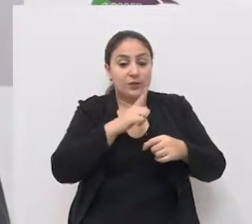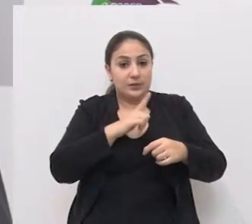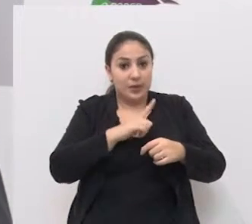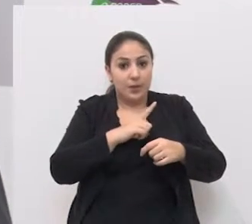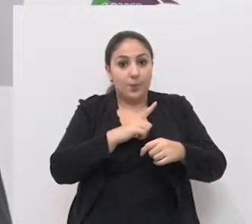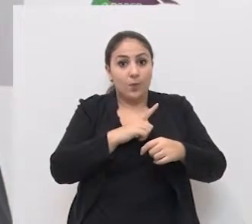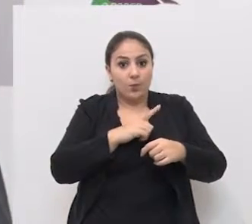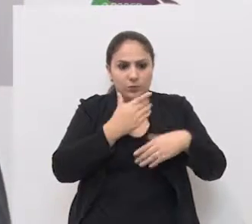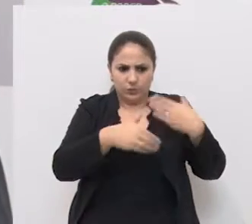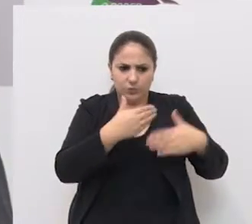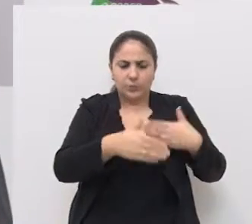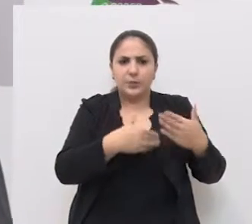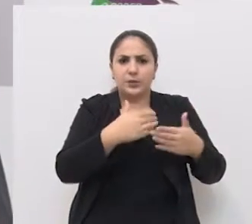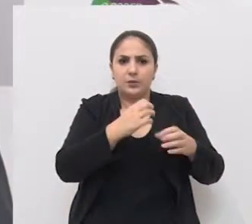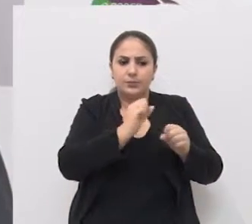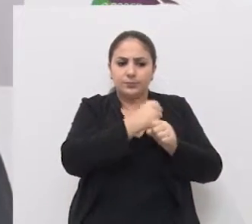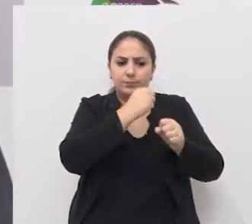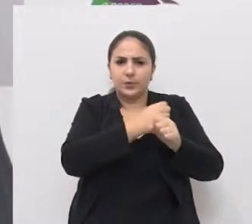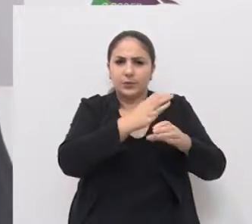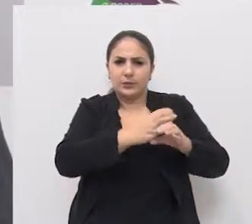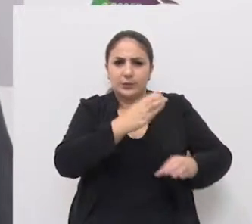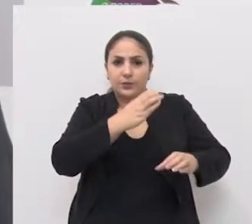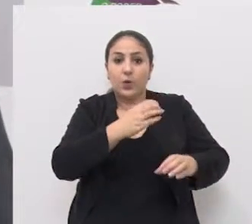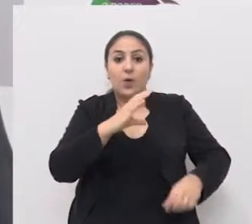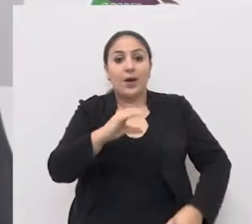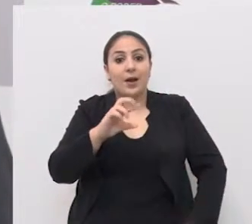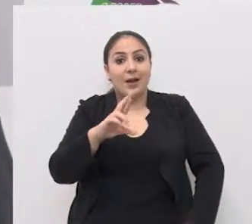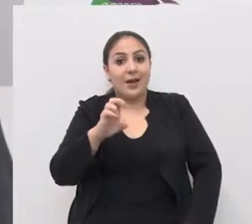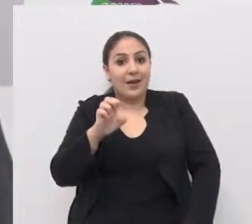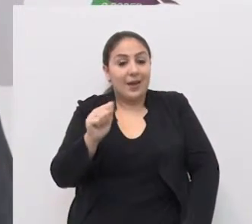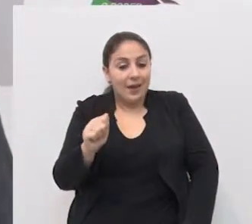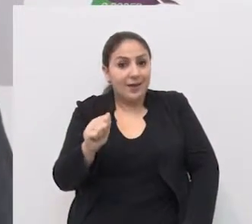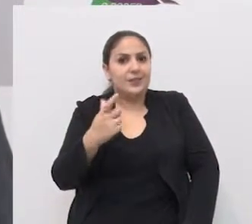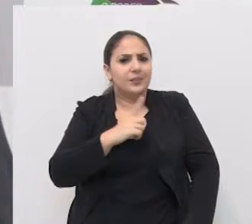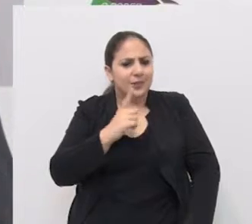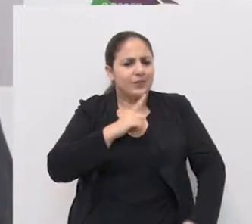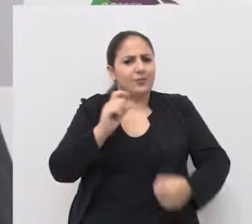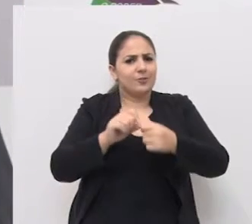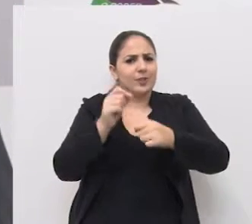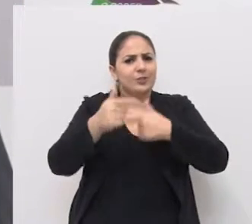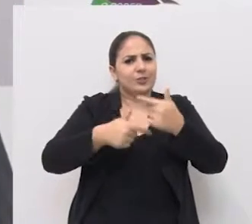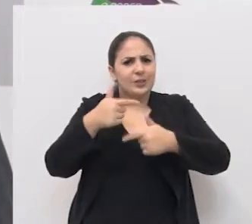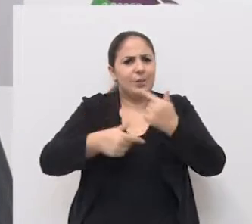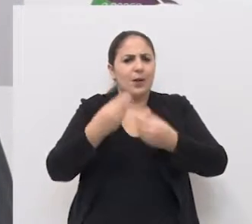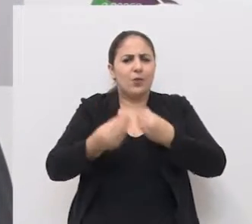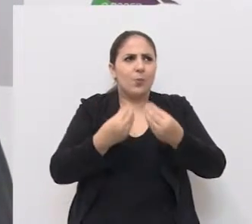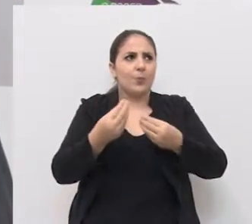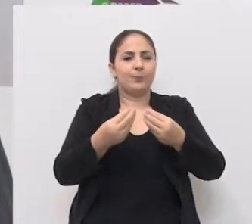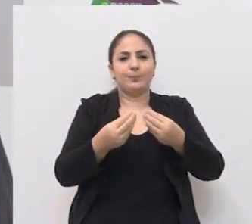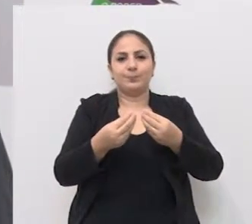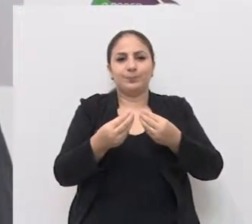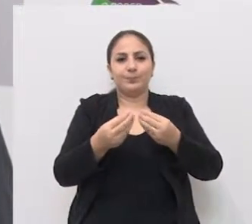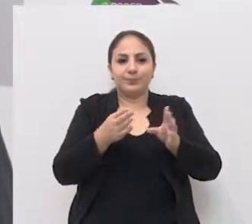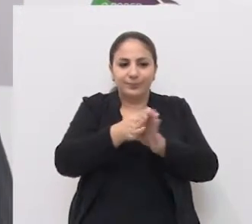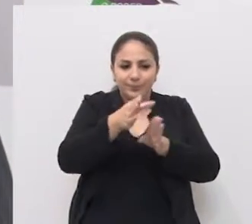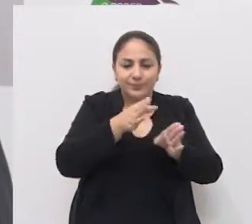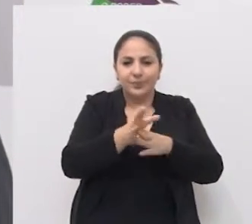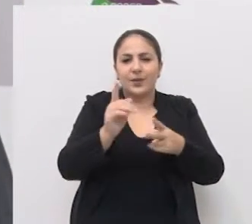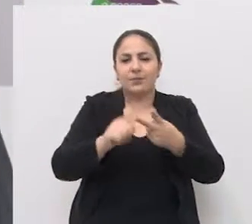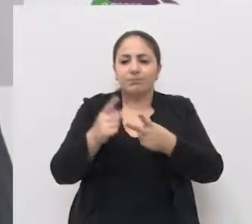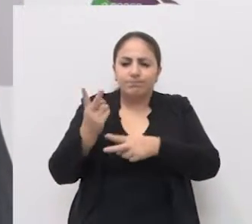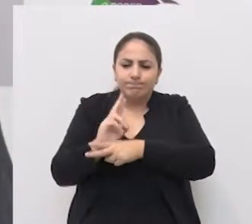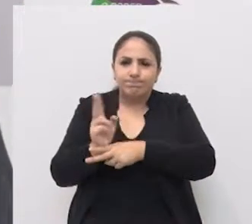desenvolvimento da construção civil como algo pujante e o CREA tem feito o seu trabalho enquanto conselho, enquanto